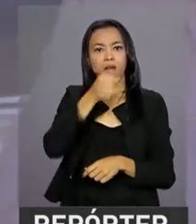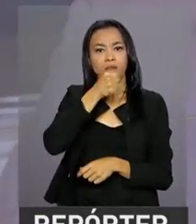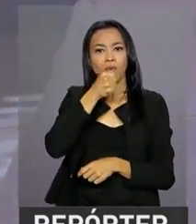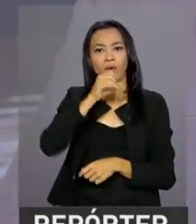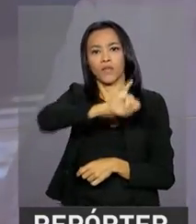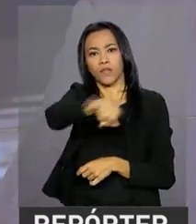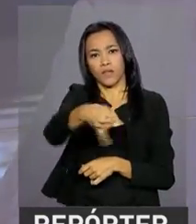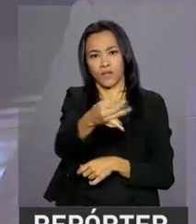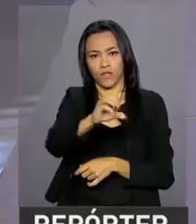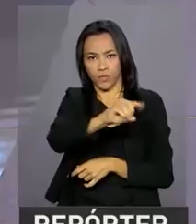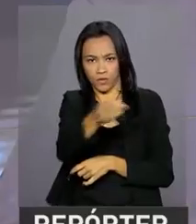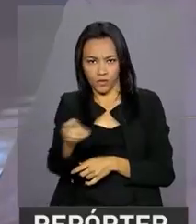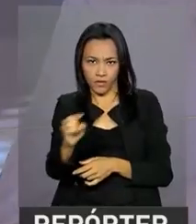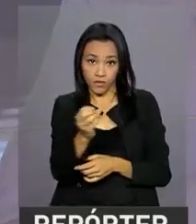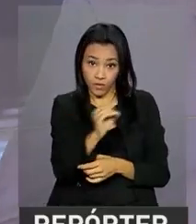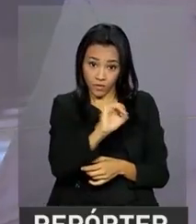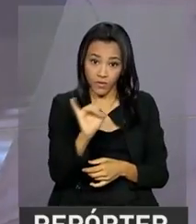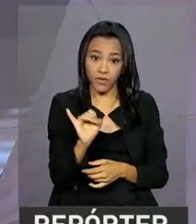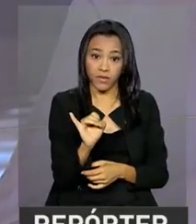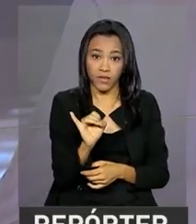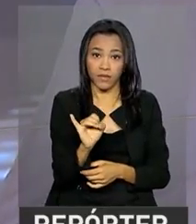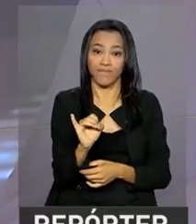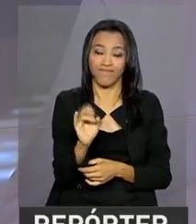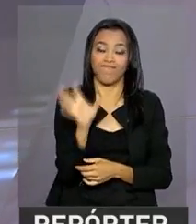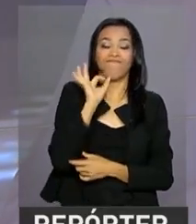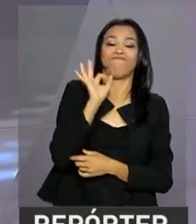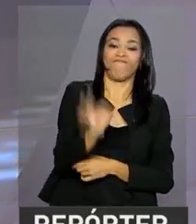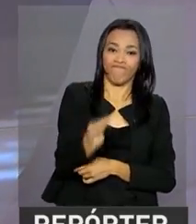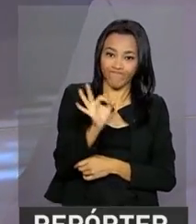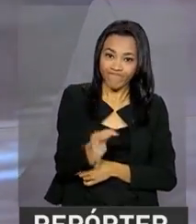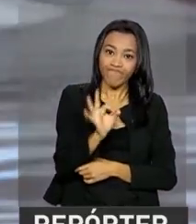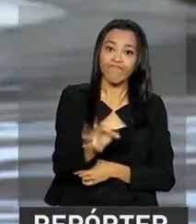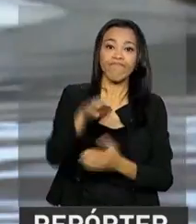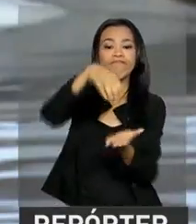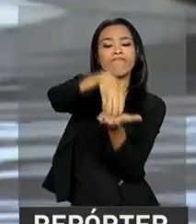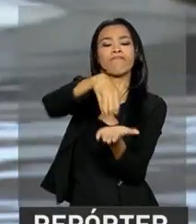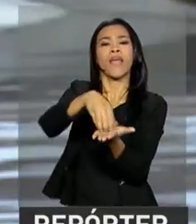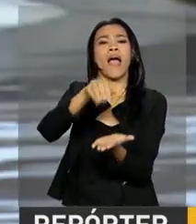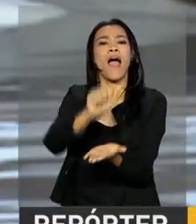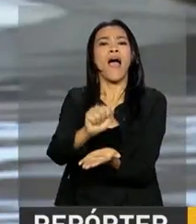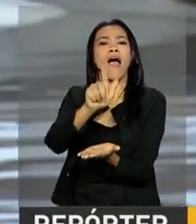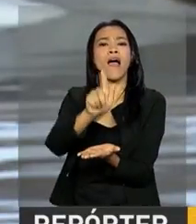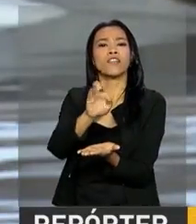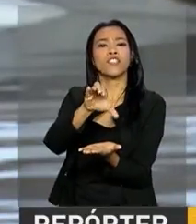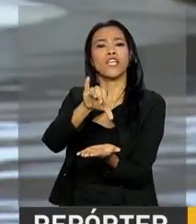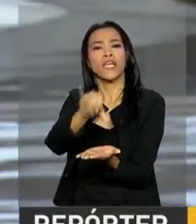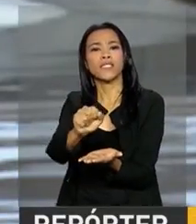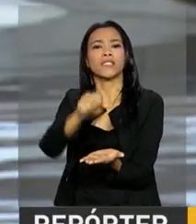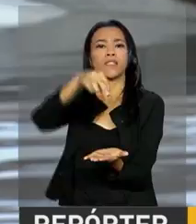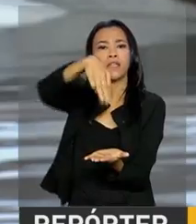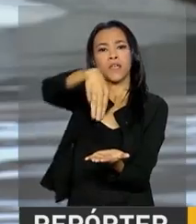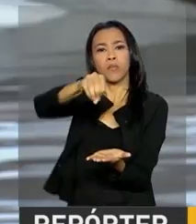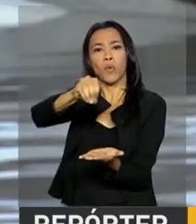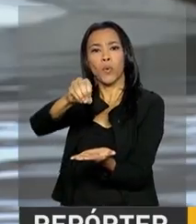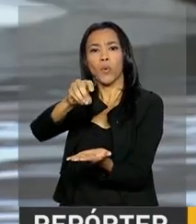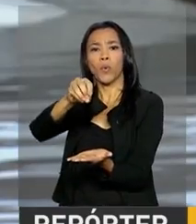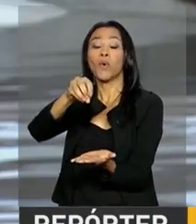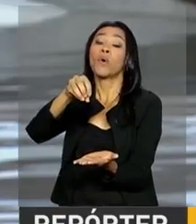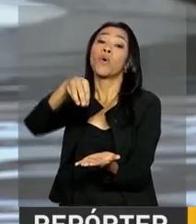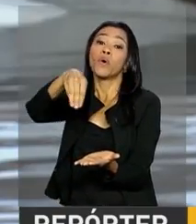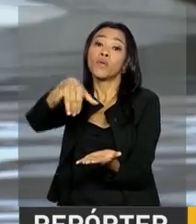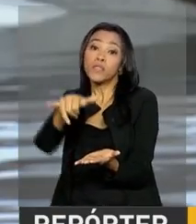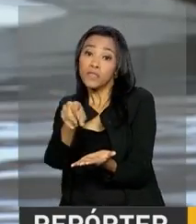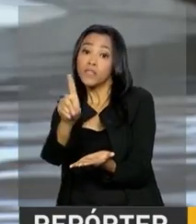Olá João Pedro Oi Leandro exatamente a agência de classificação de risco Mudes Melhorou a perspectiva da nota do Brasil